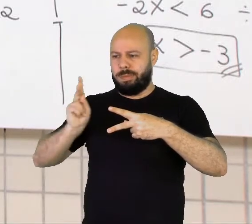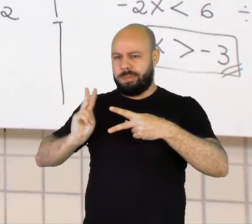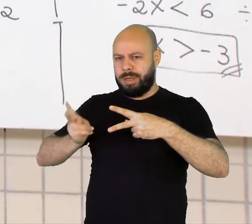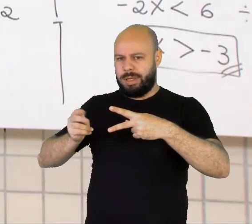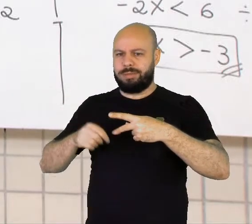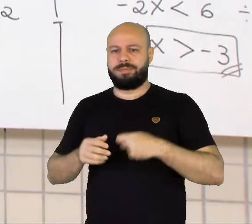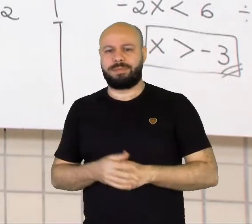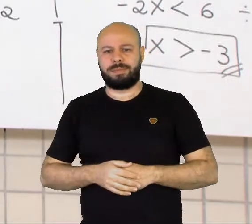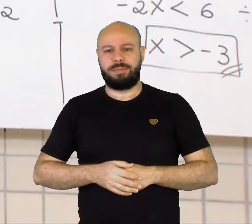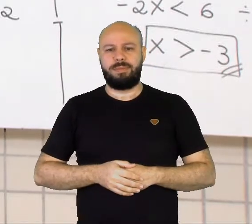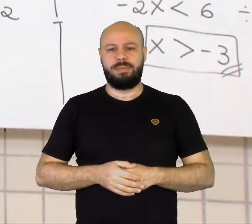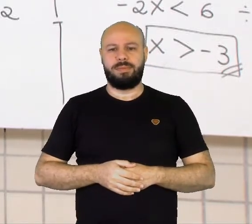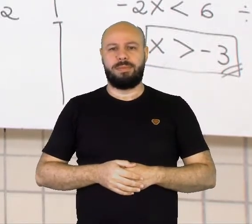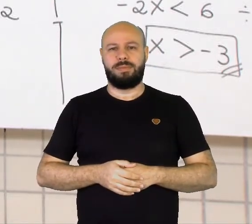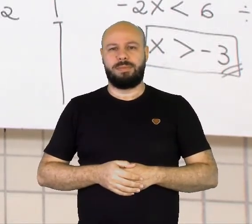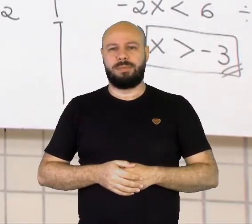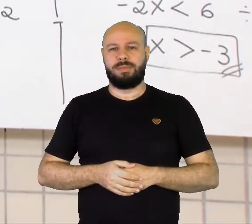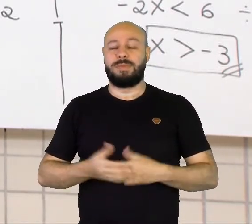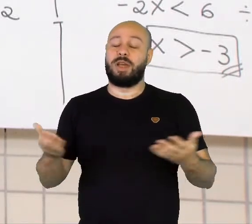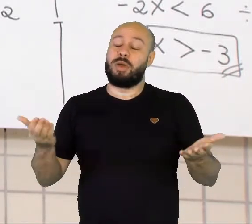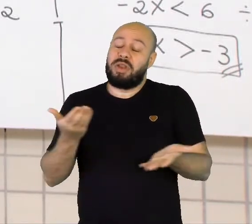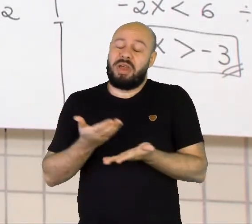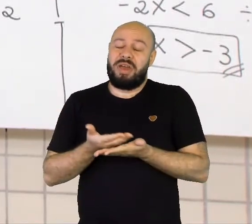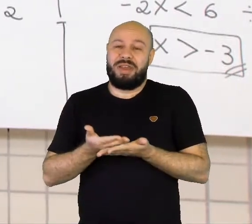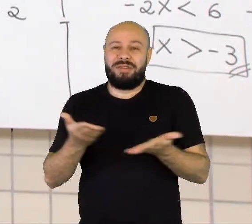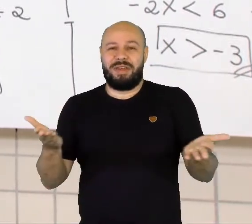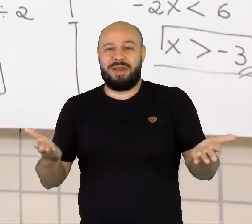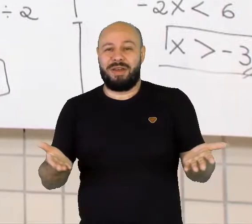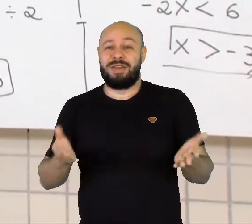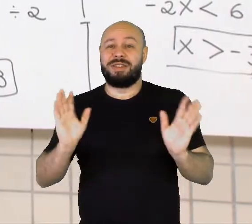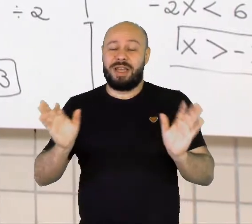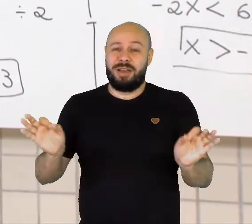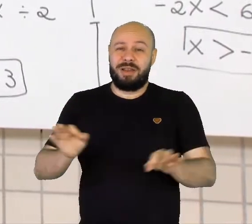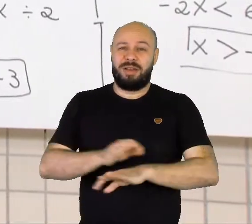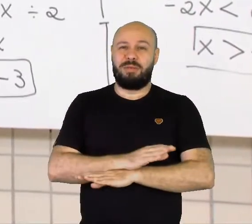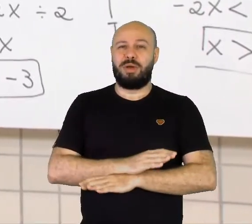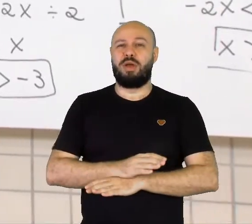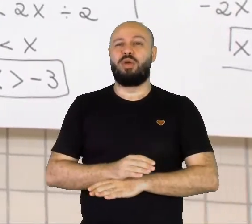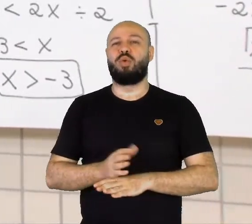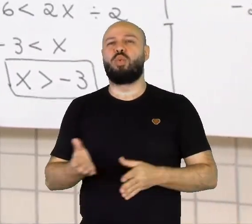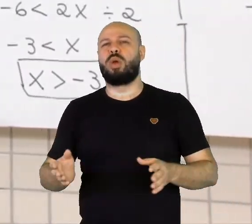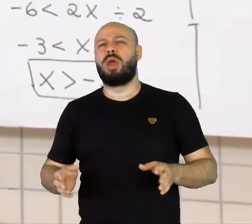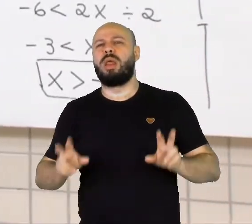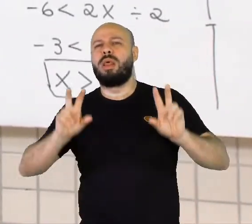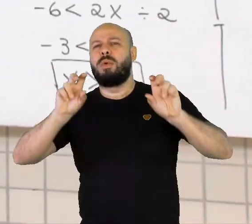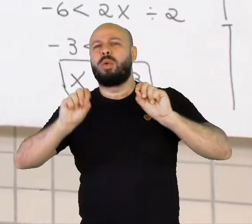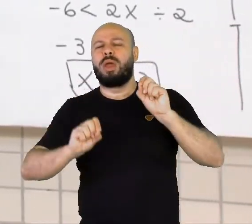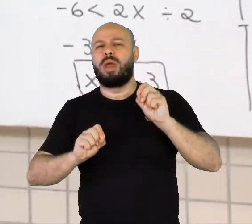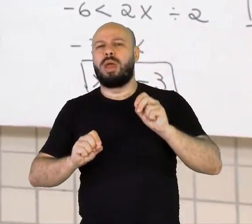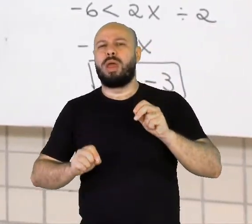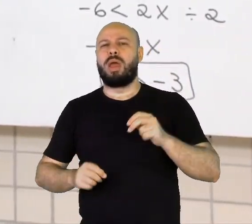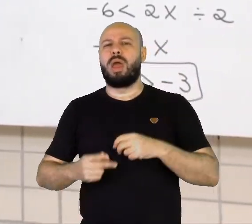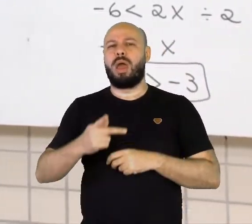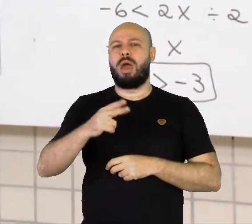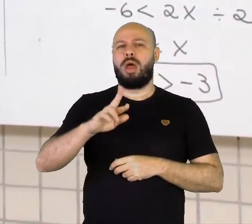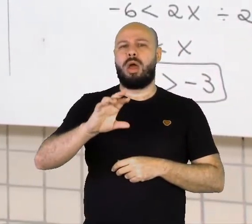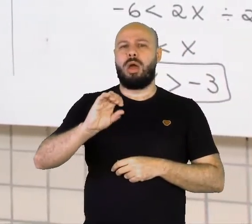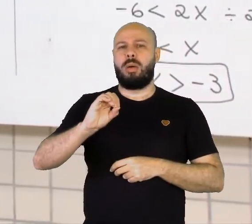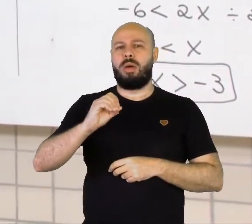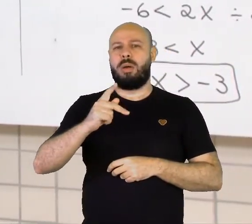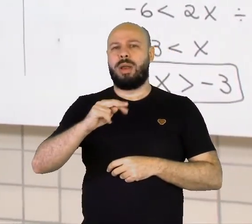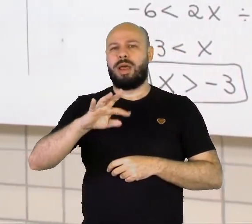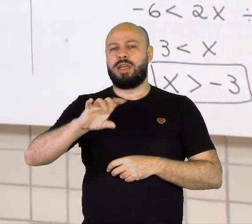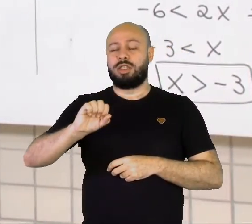Beleza, pessoal? Então, essa nossa aula de hoje foi isso. A gente comentou sobre as propriedades das inequações, quais são